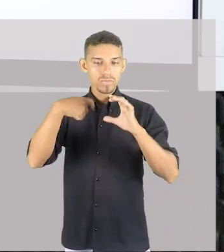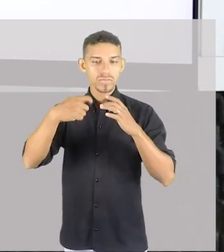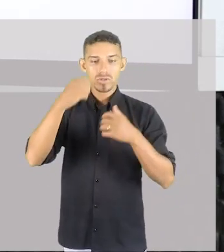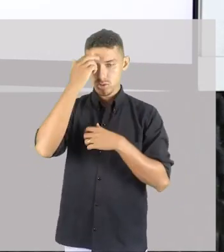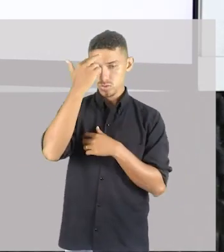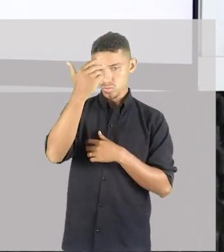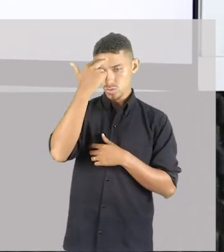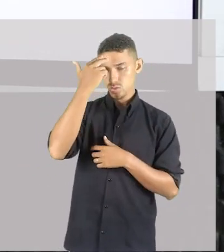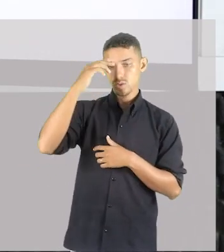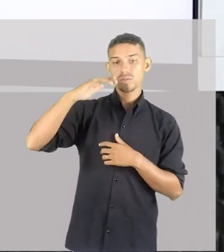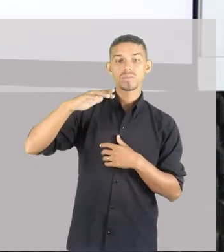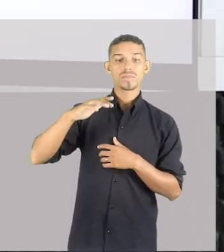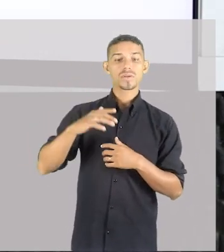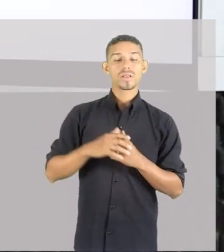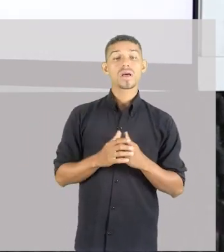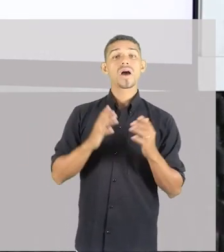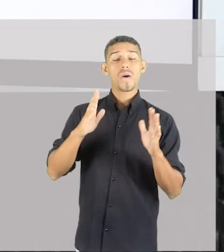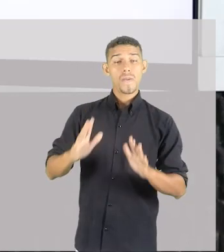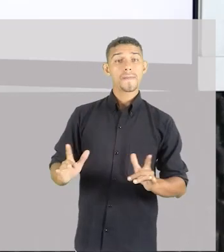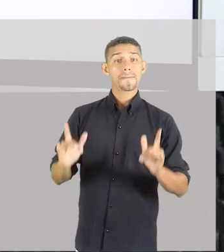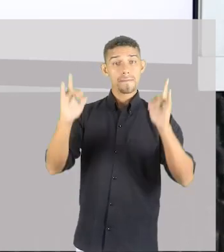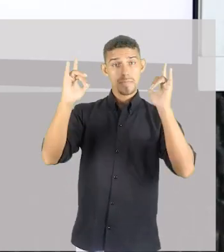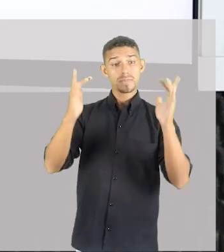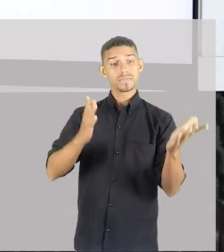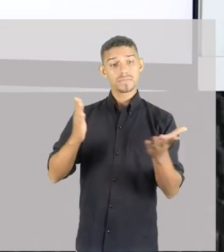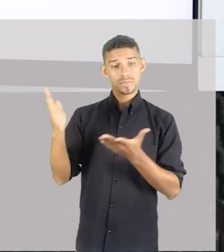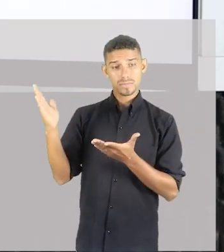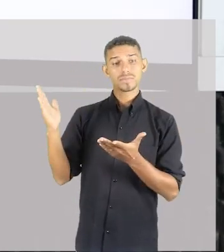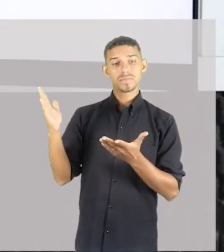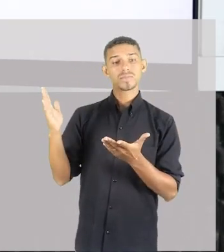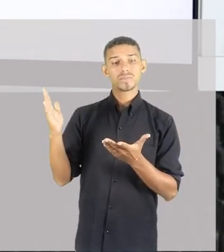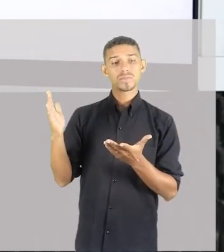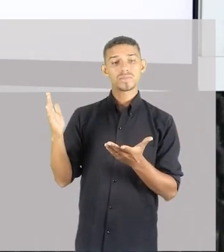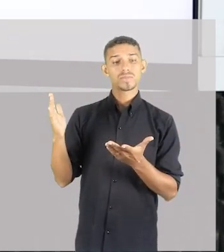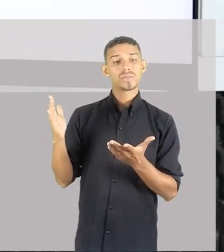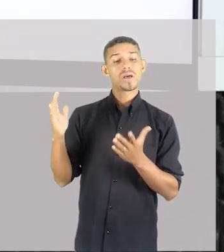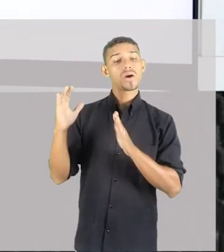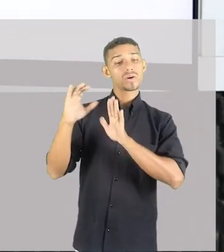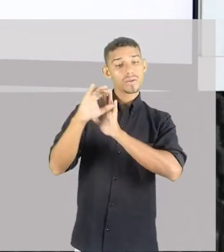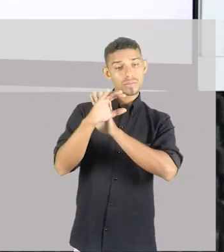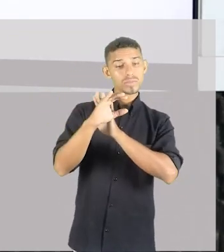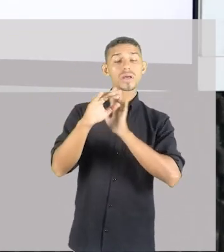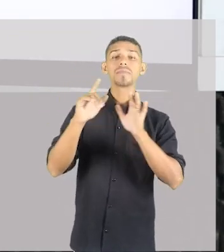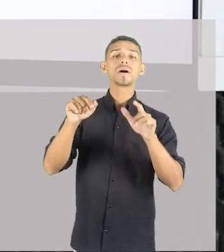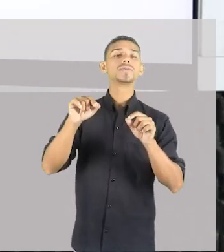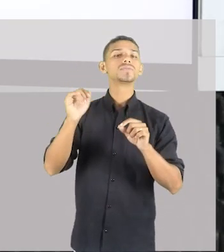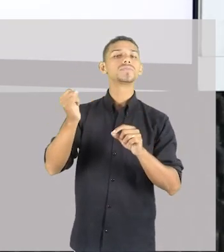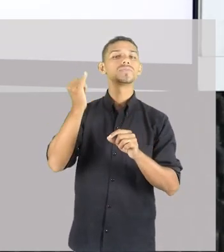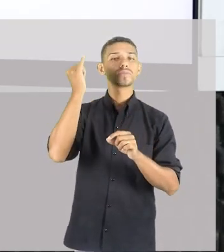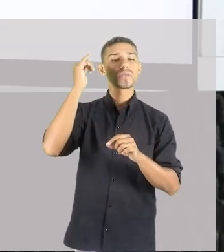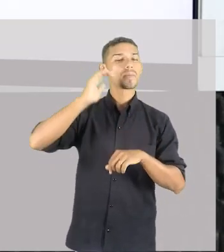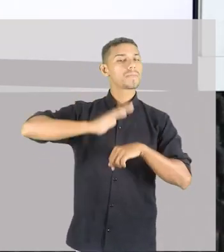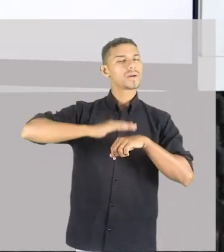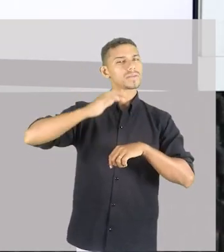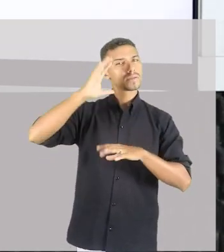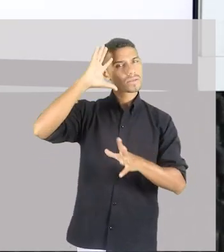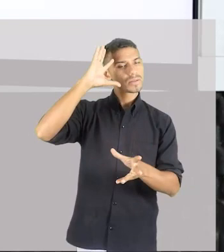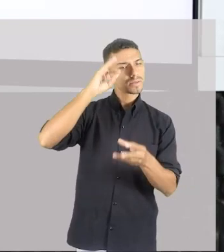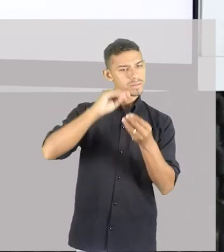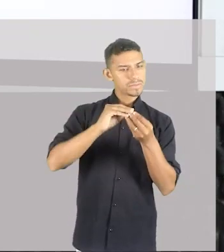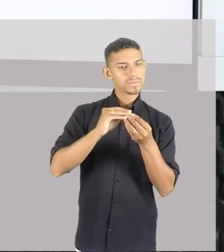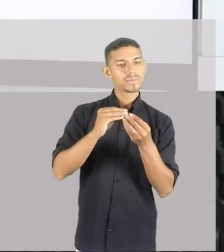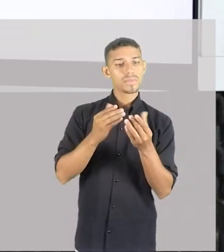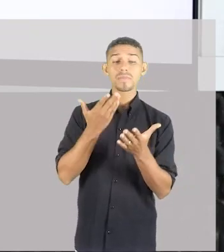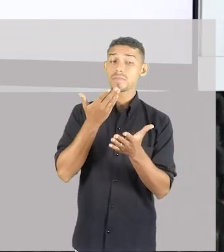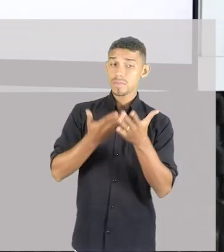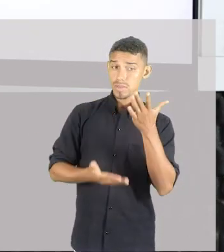cultura popular do estado. O prédio em si já é um capítulo à parte, mas o que ele significa é mais ainda. Repensem aquilo que eu falei, estamos